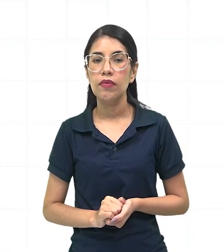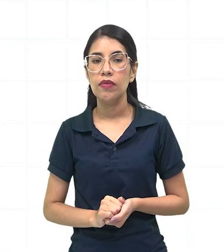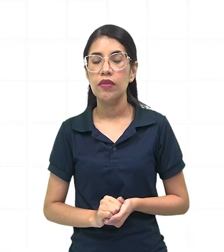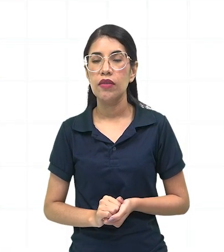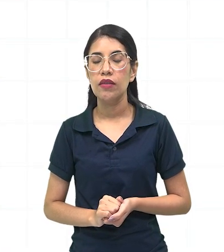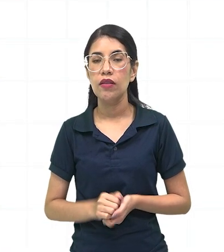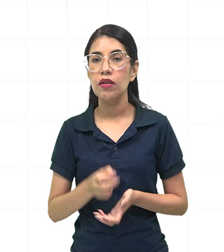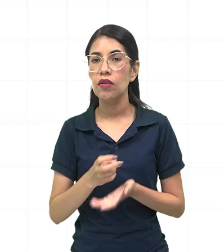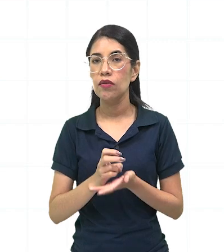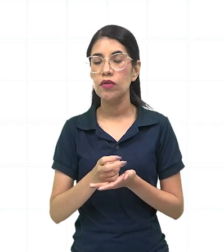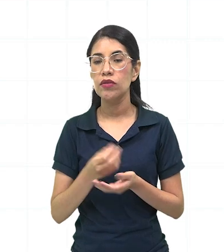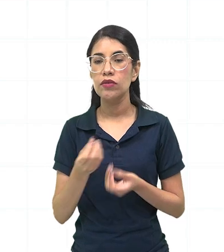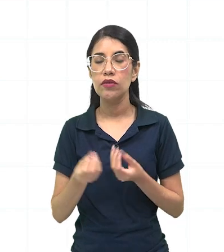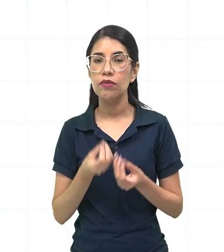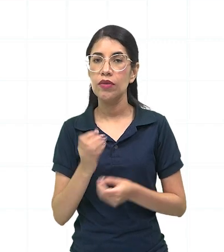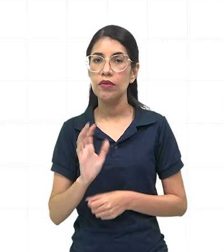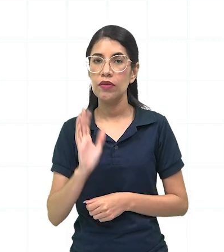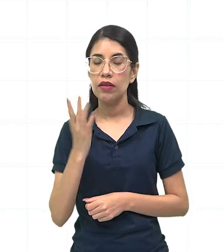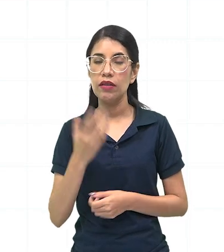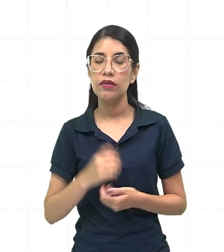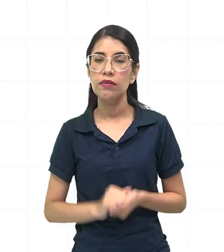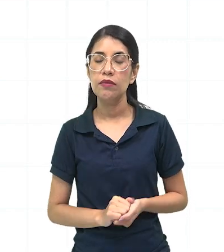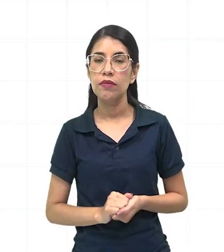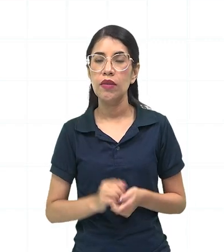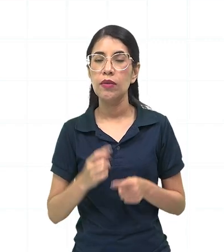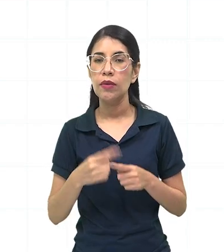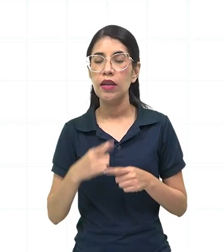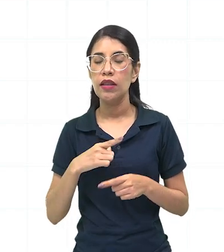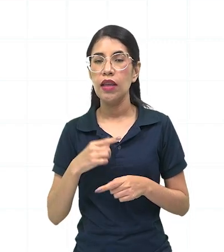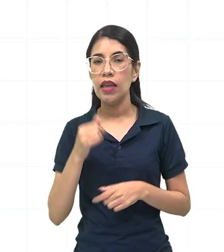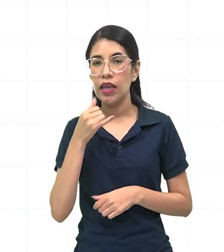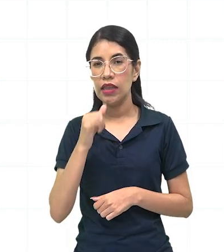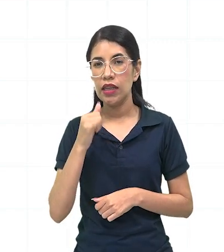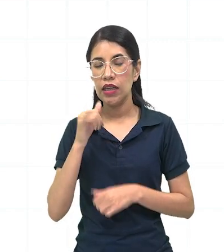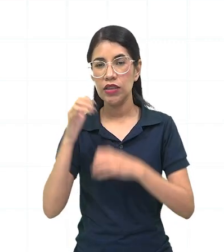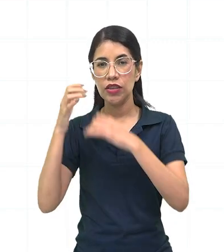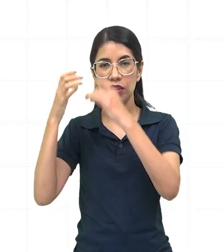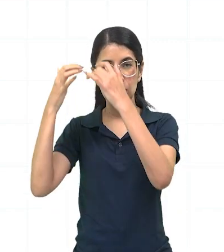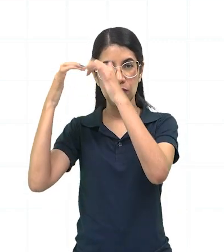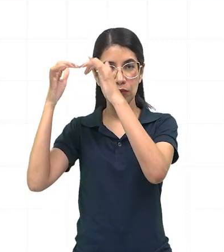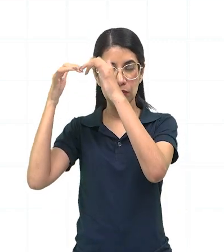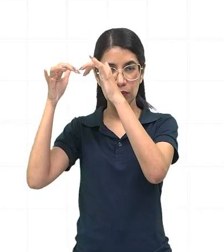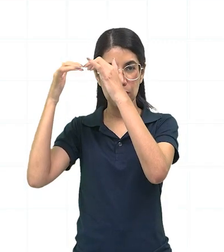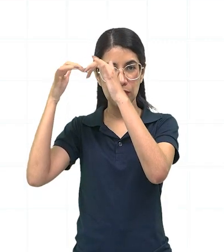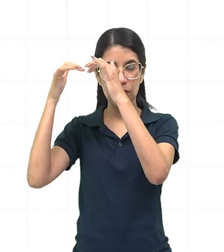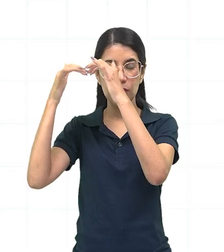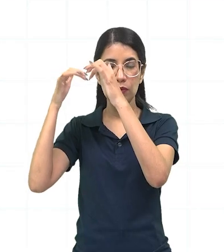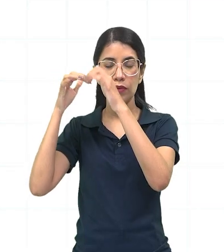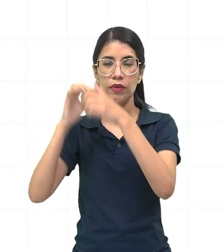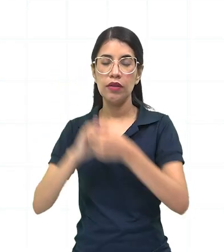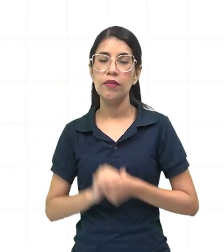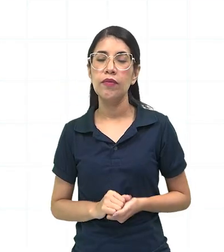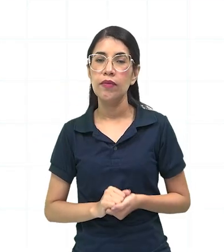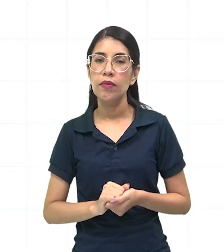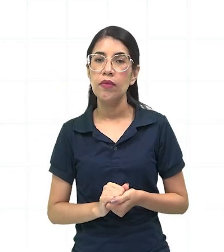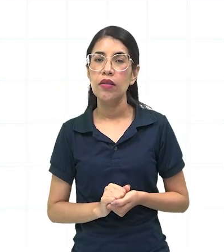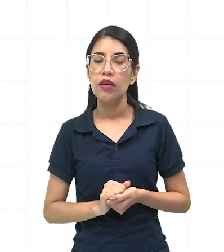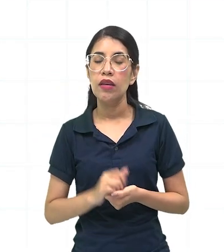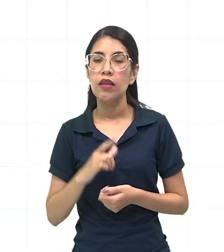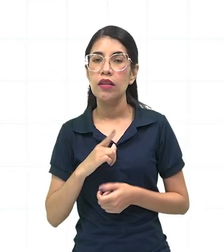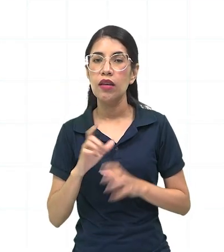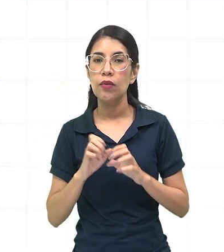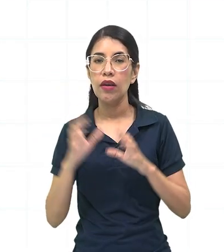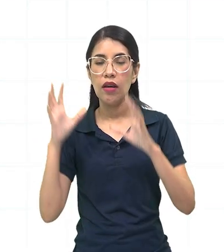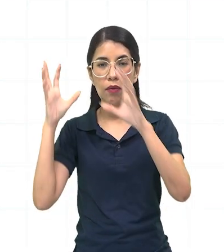crises convulsivas acontecem devido a descargas elétricas anormais no cérebro, que levam à